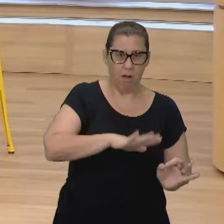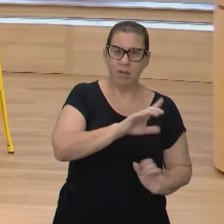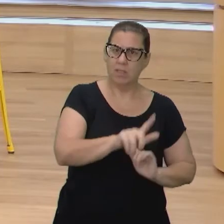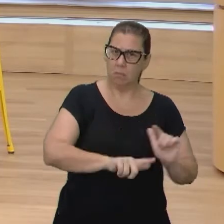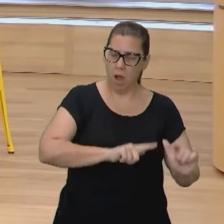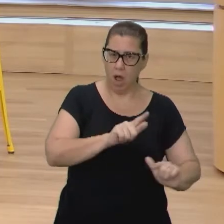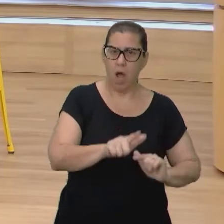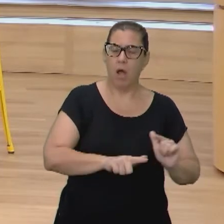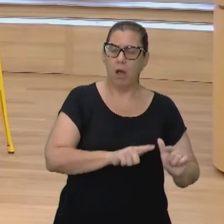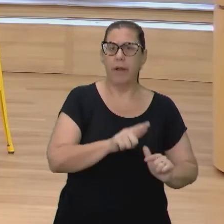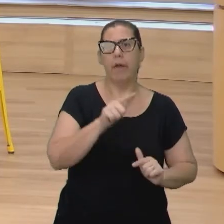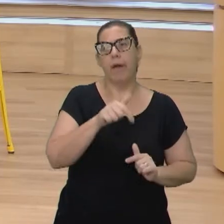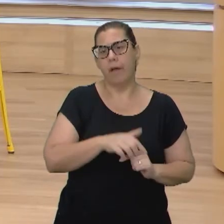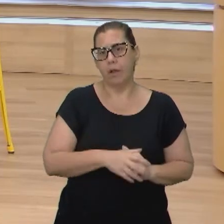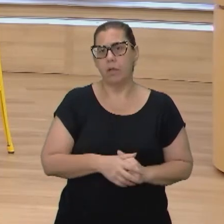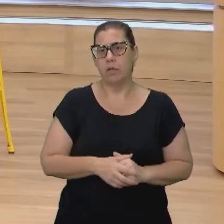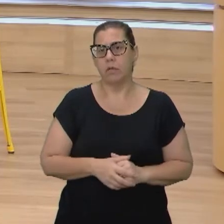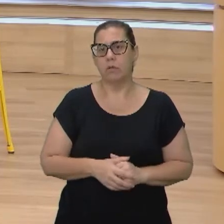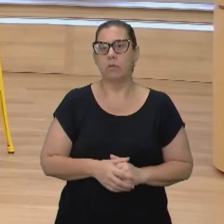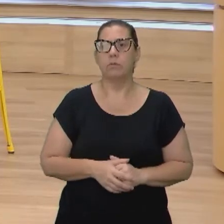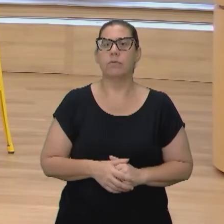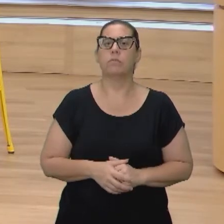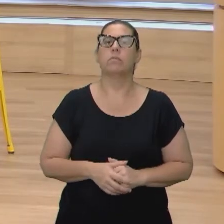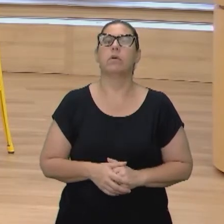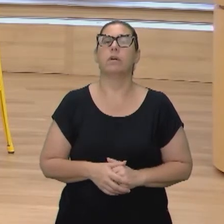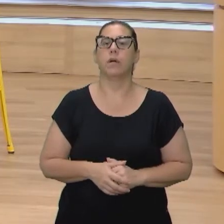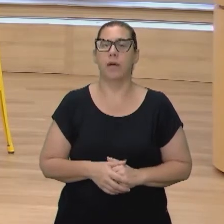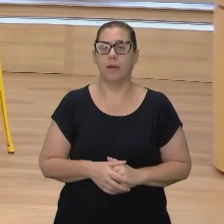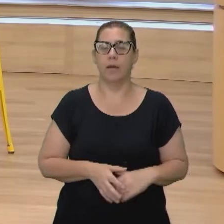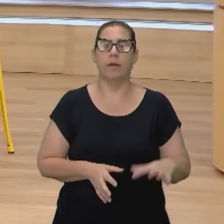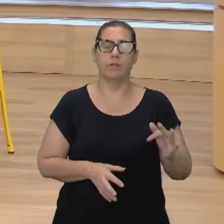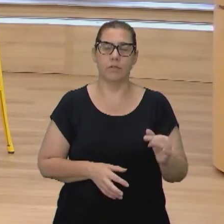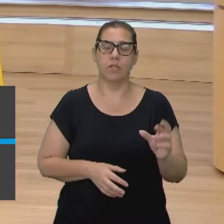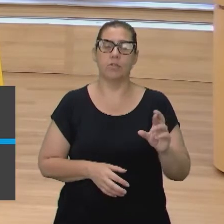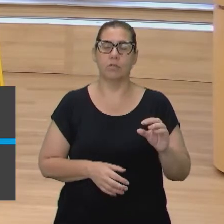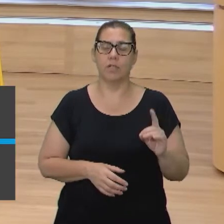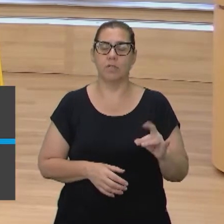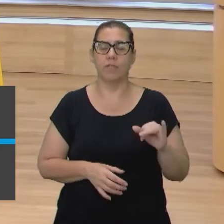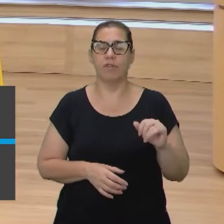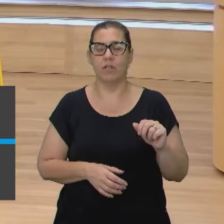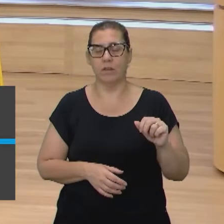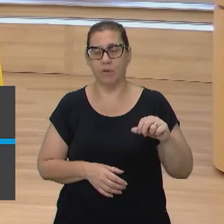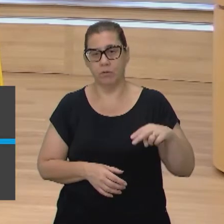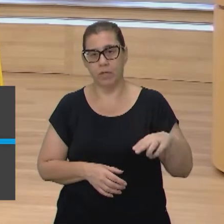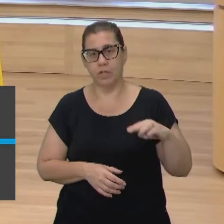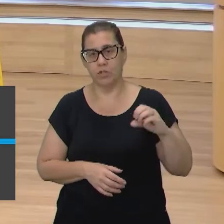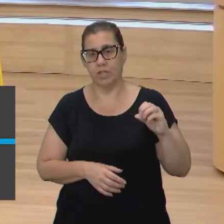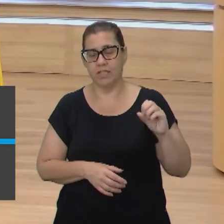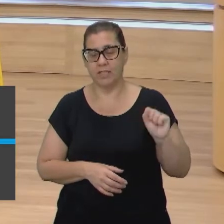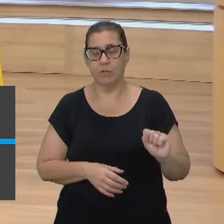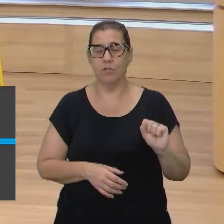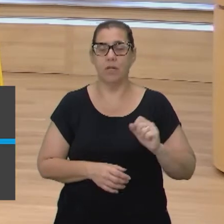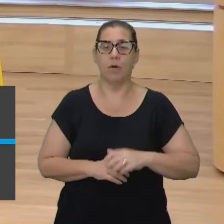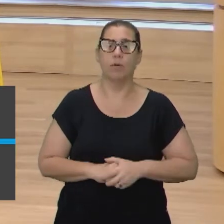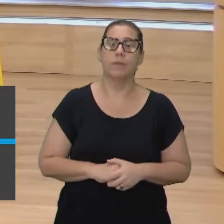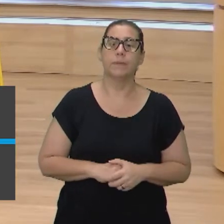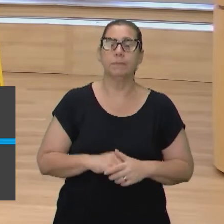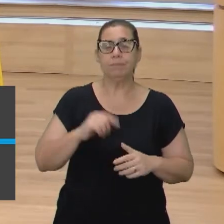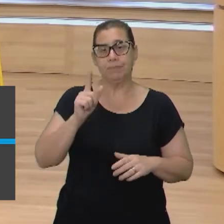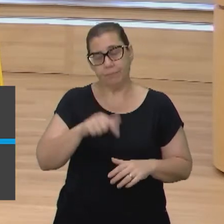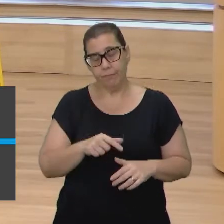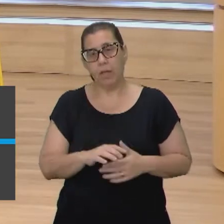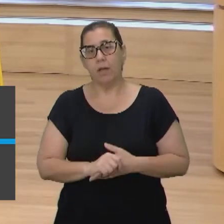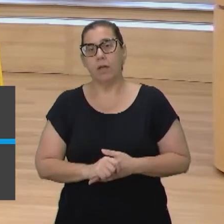que se chamava Fordismo, Toyotismo. Essa organização do trabalho, ela se caracterizava